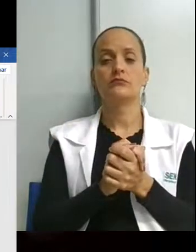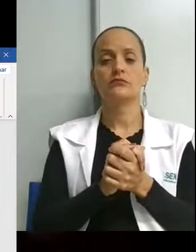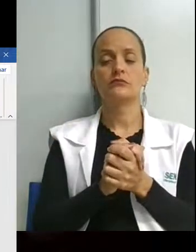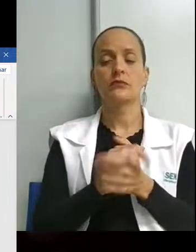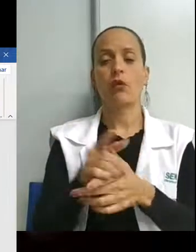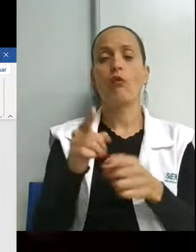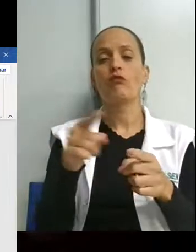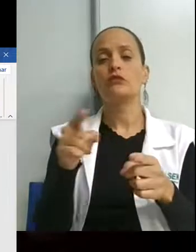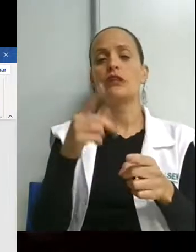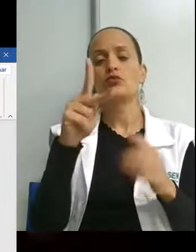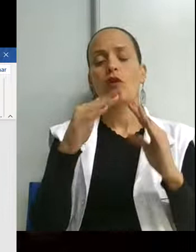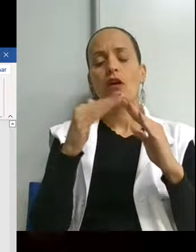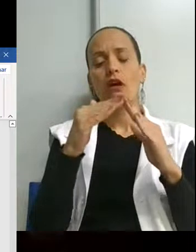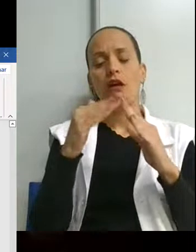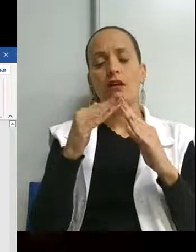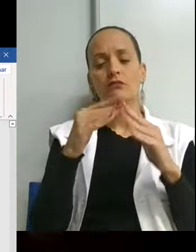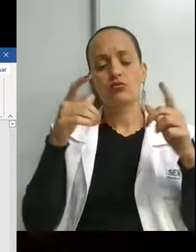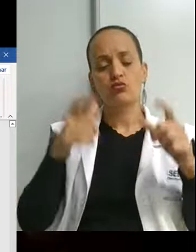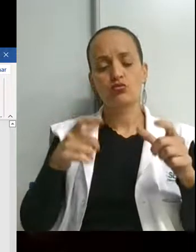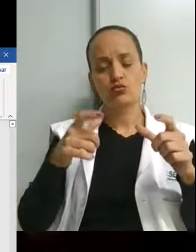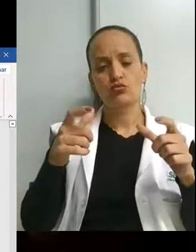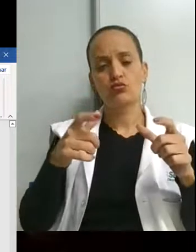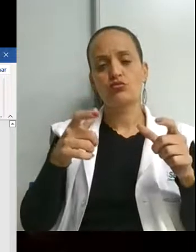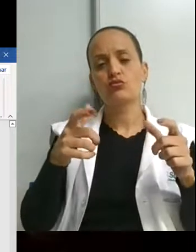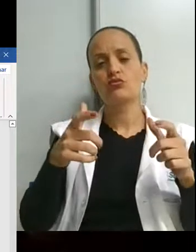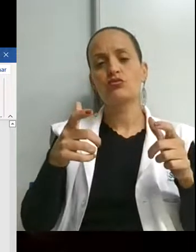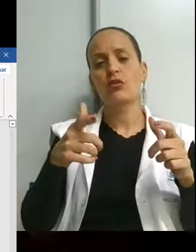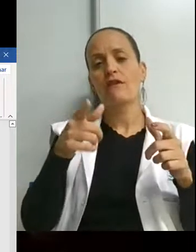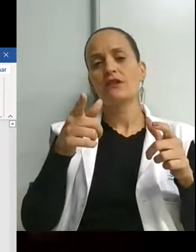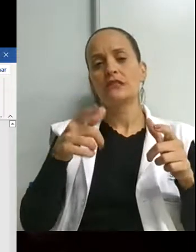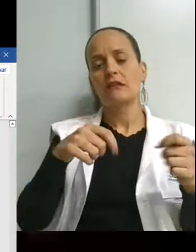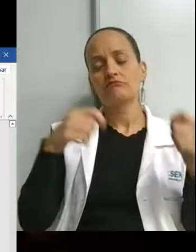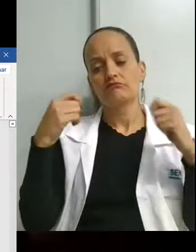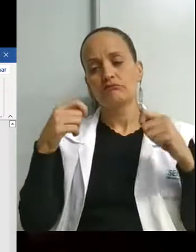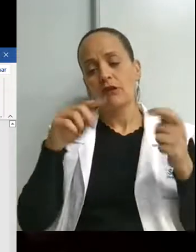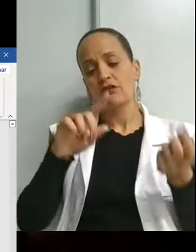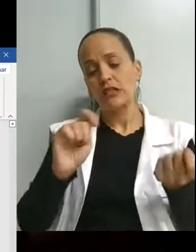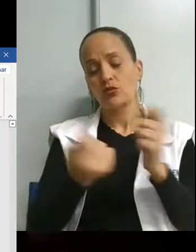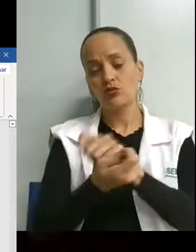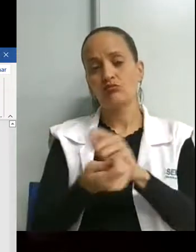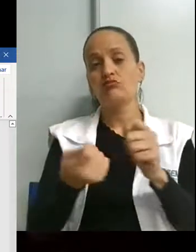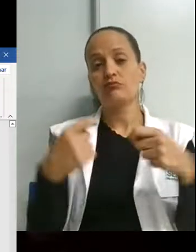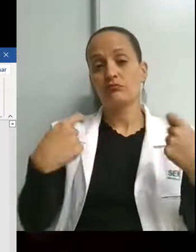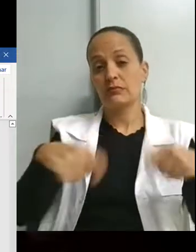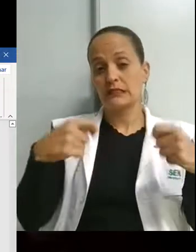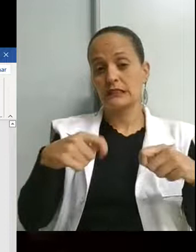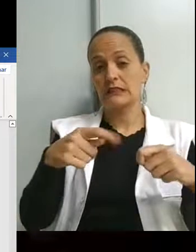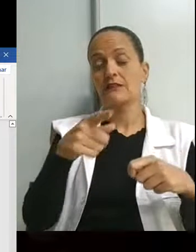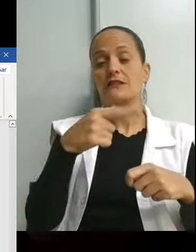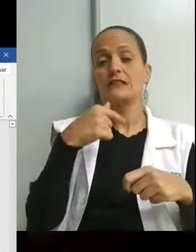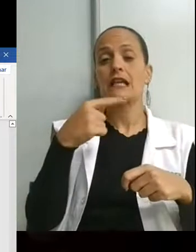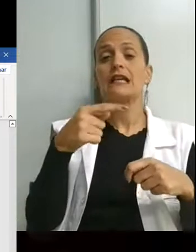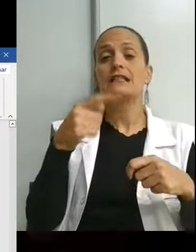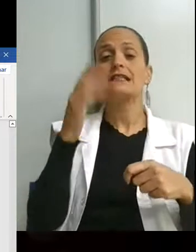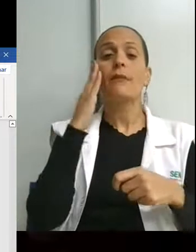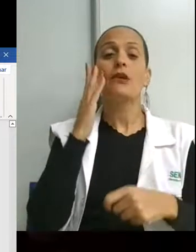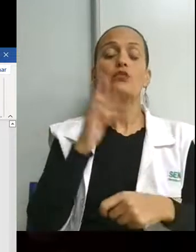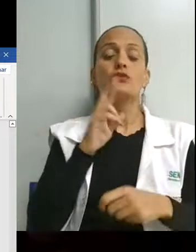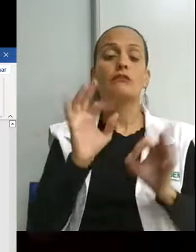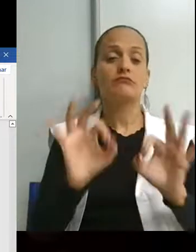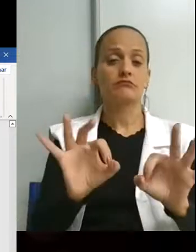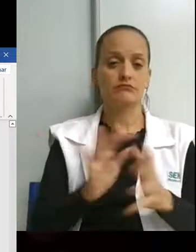quê? Em CV. E ele só quer que você faz o quê? Converte esse valor em CV para watts. Certo?